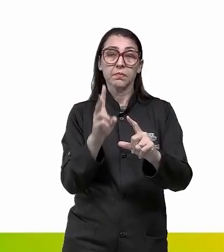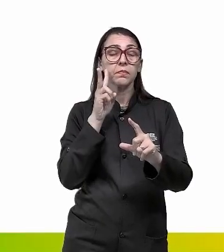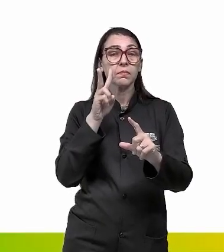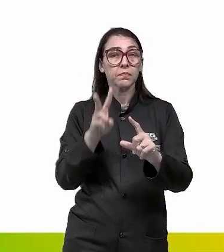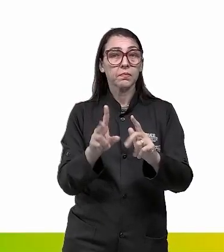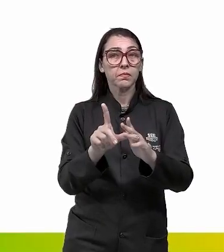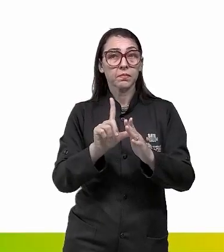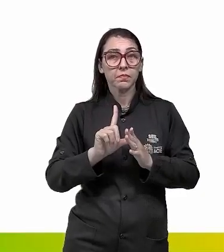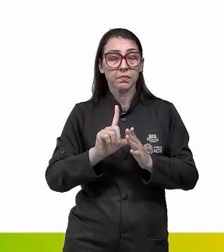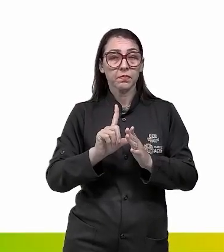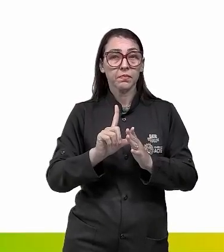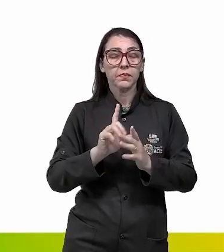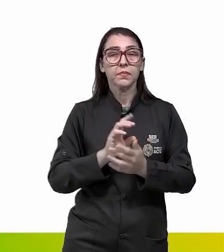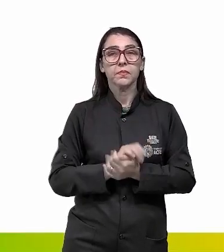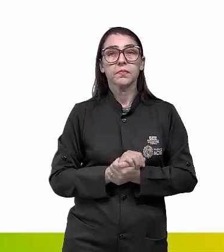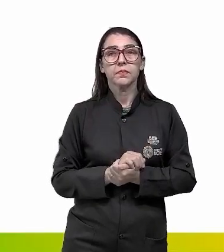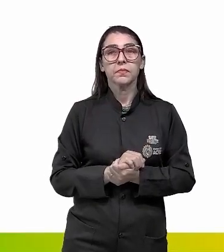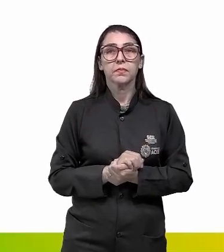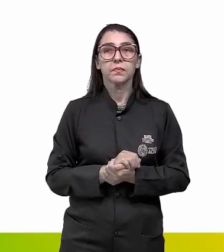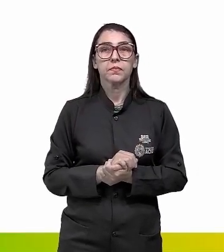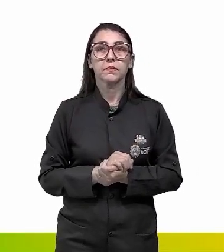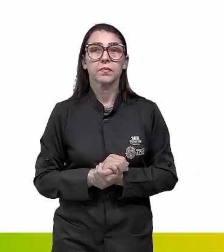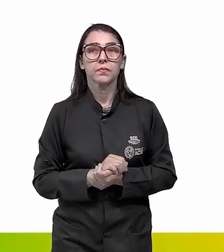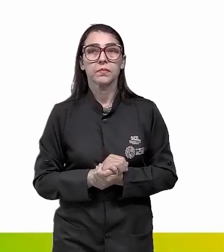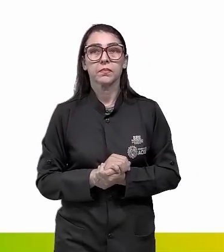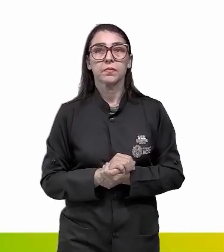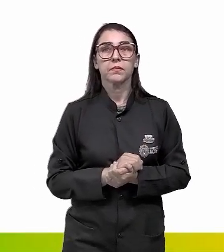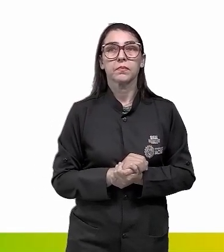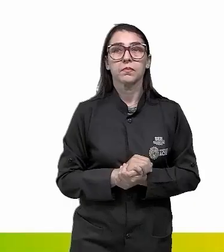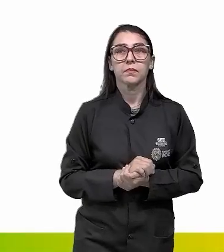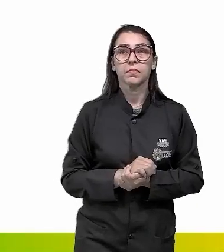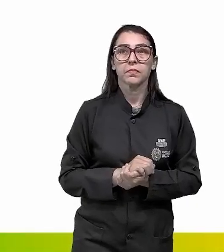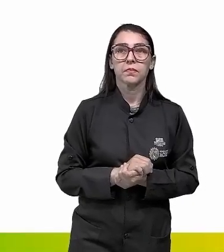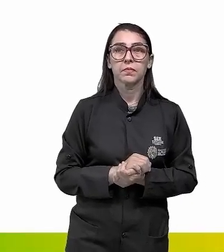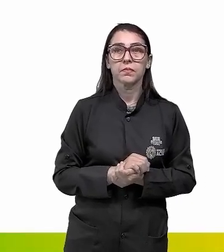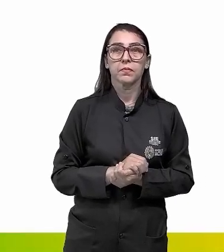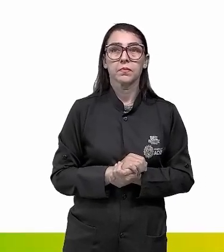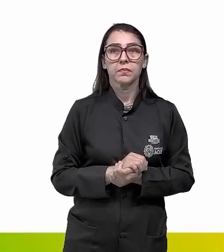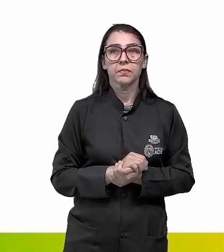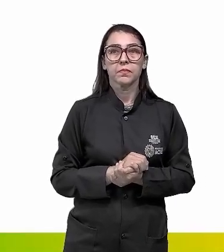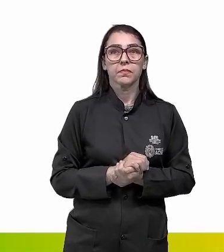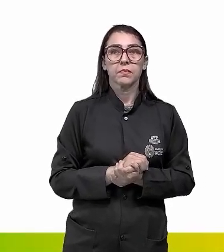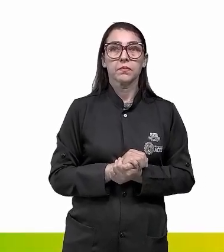anteriormente. Então, veja que está nessa forma aqui, essa forma